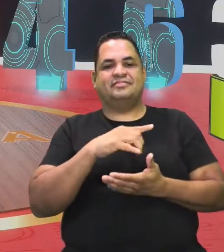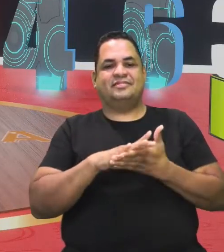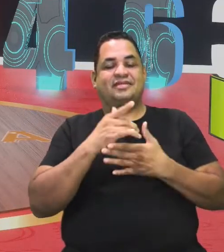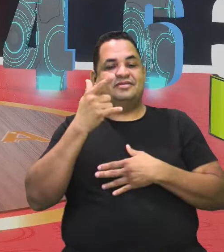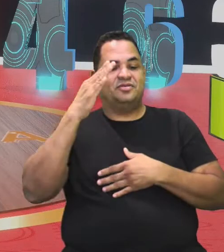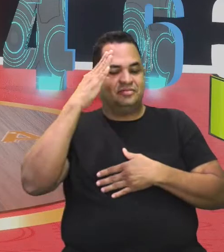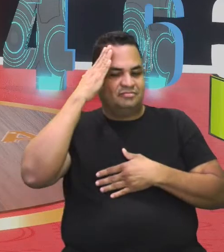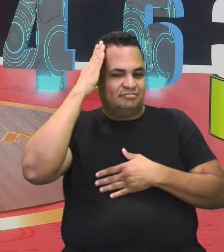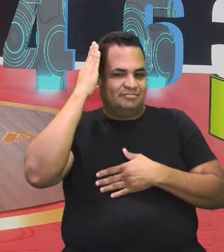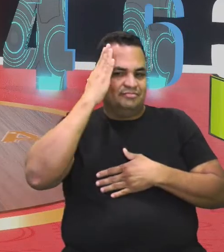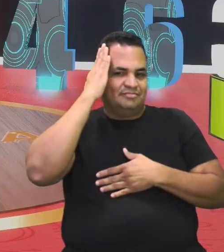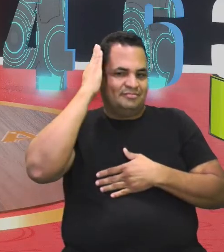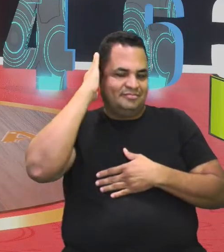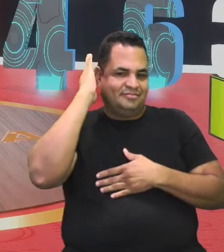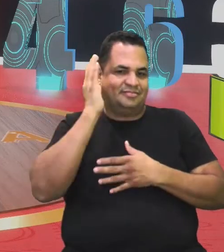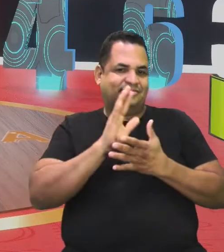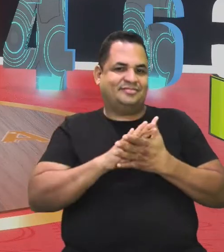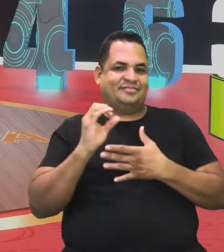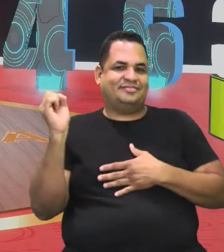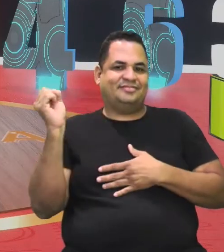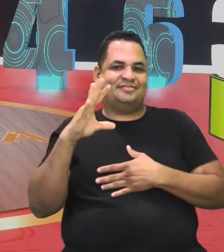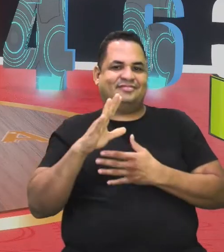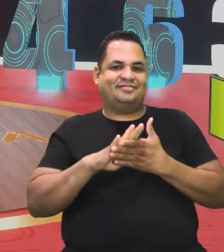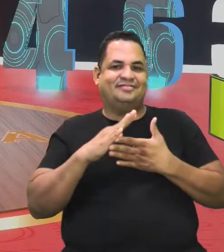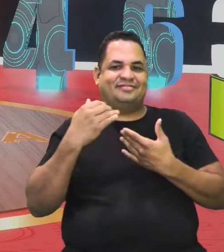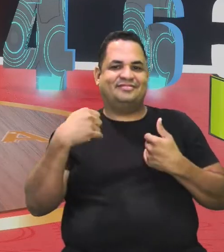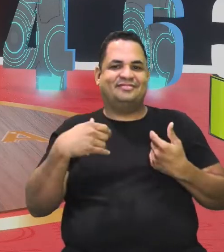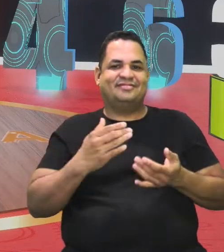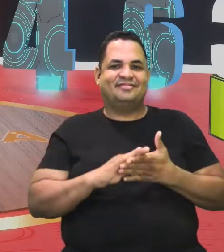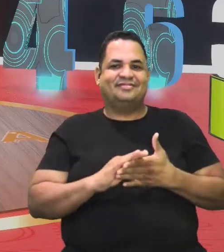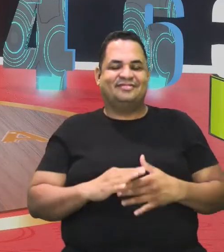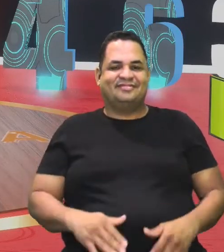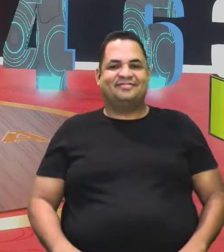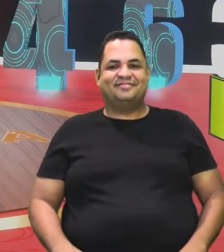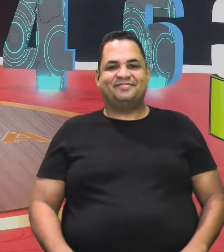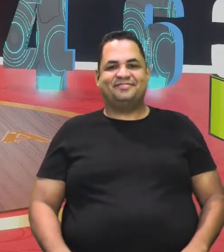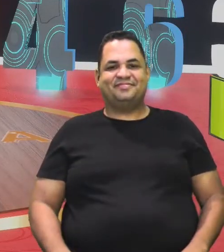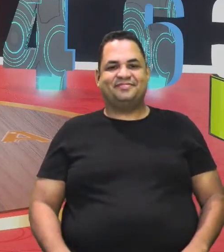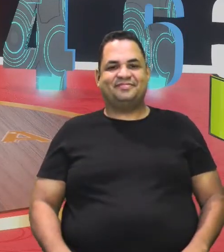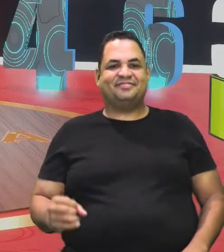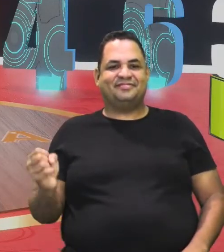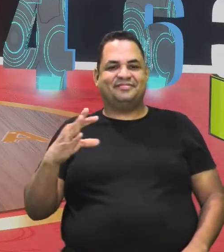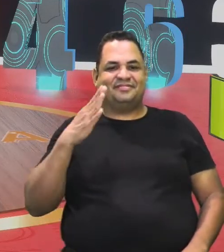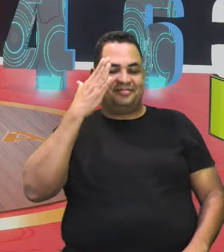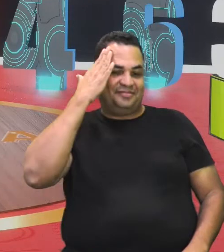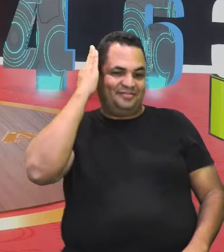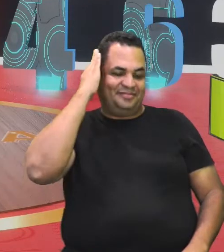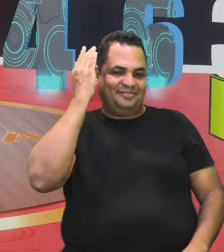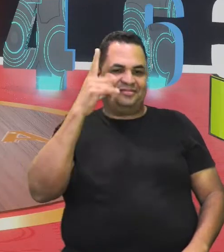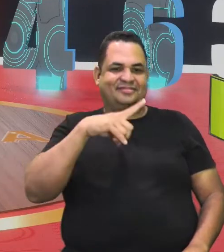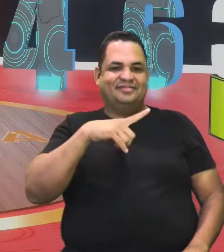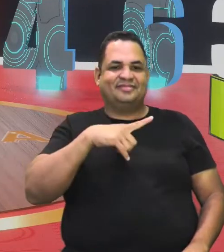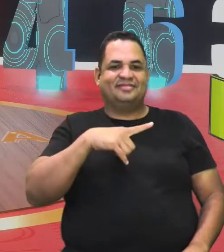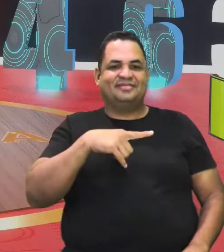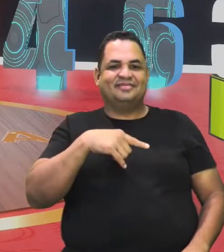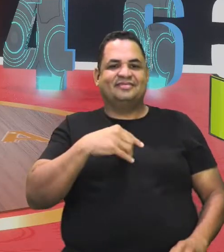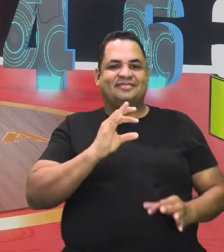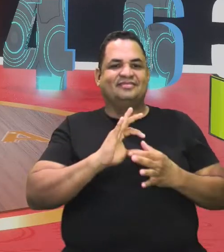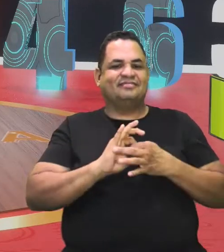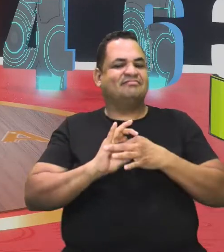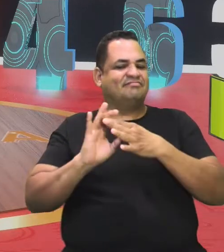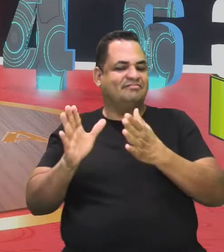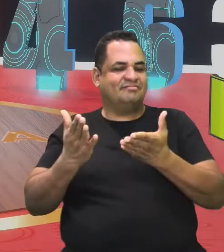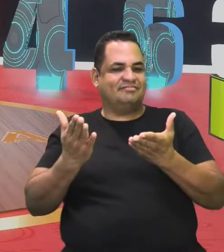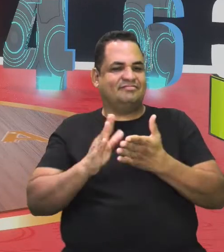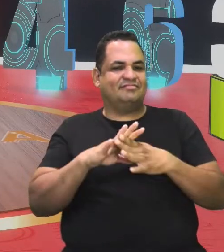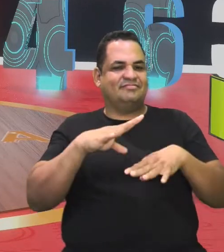penteado também, né? Novo penteado. Mudou? Então vou ter que dar uma melhorada, buscar no salão para dar um novo penteado, porque aí a gente vai deixar um pouquinho